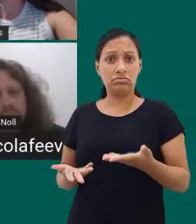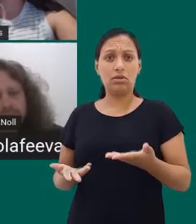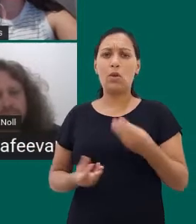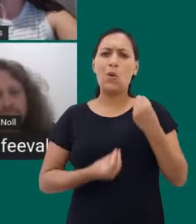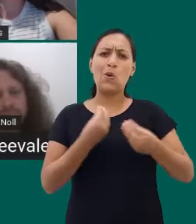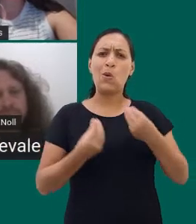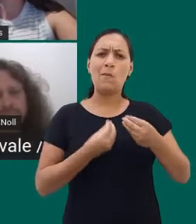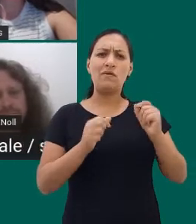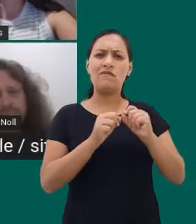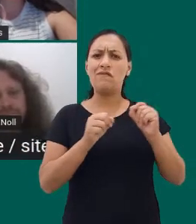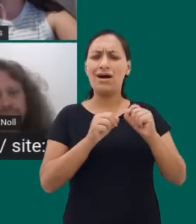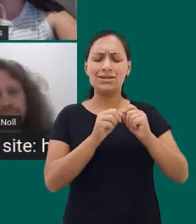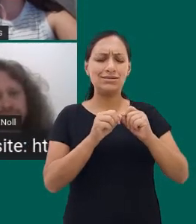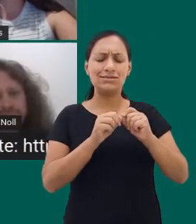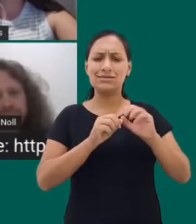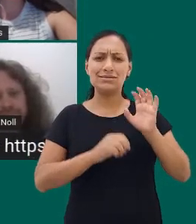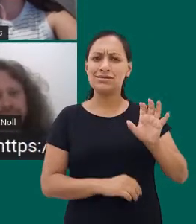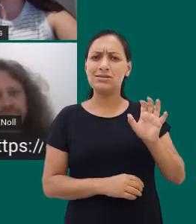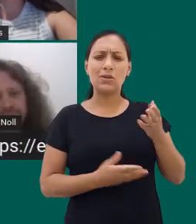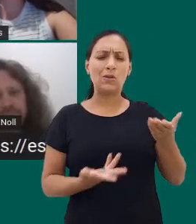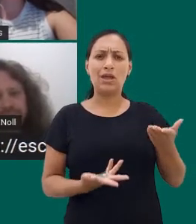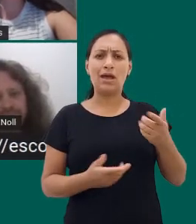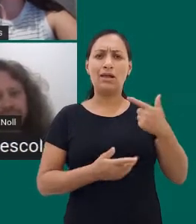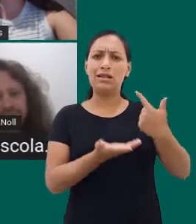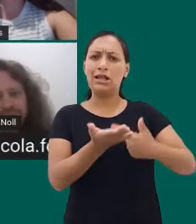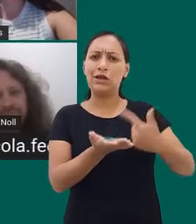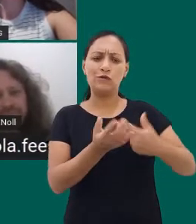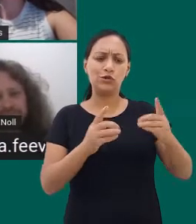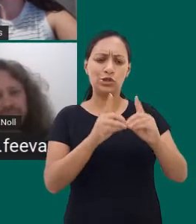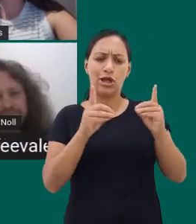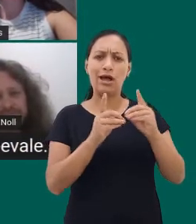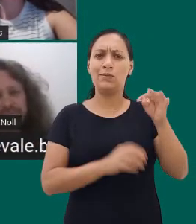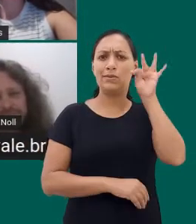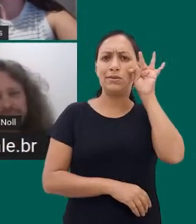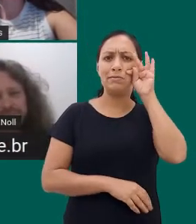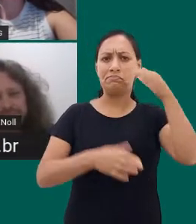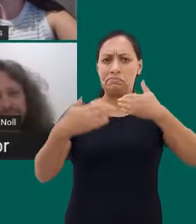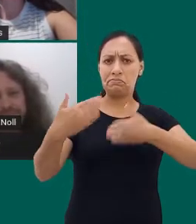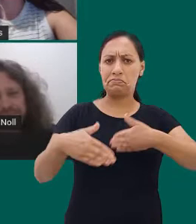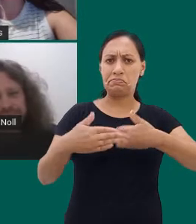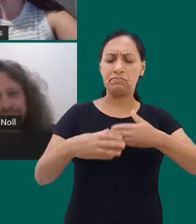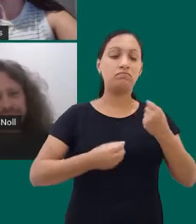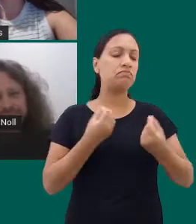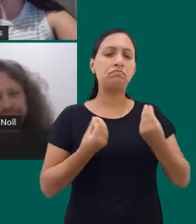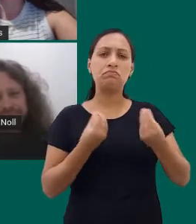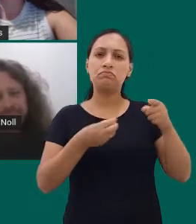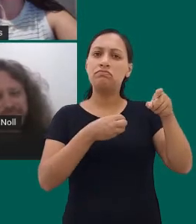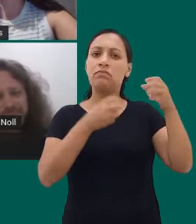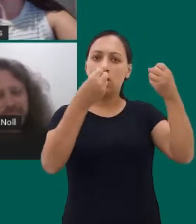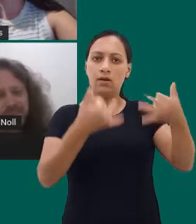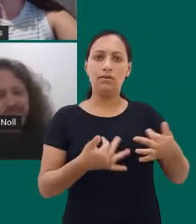do livro didático e dos temas e das provas aí, o que vocês podem me dizer?